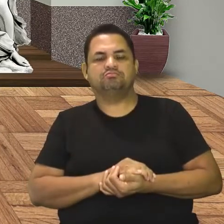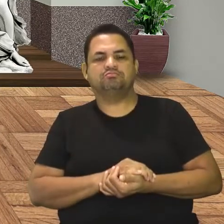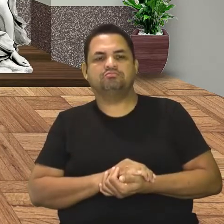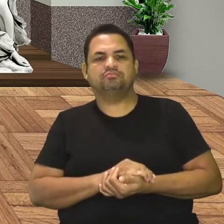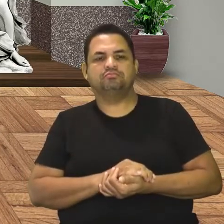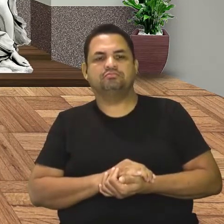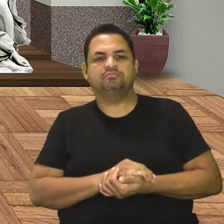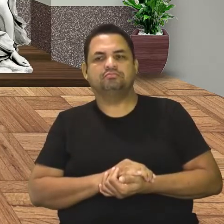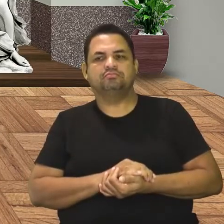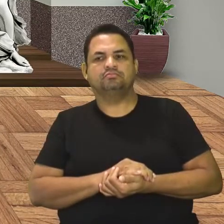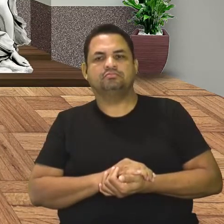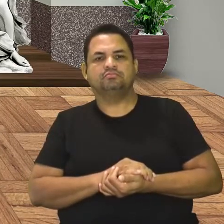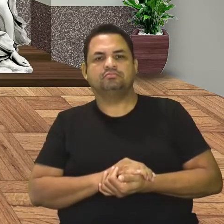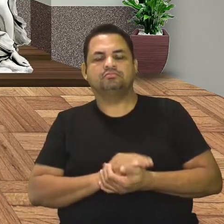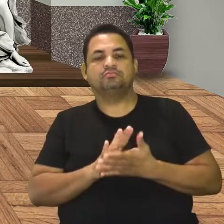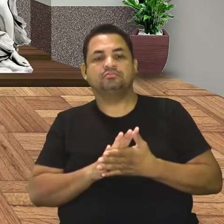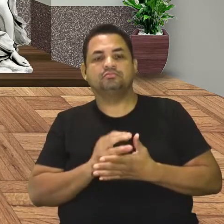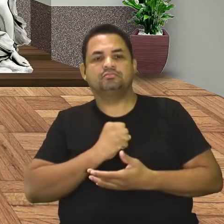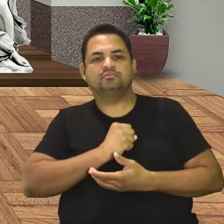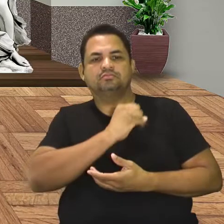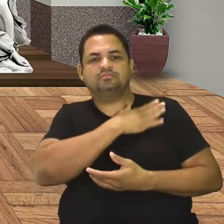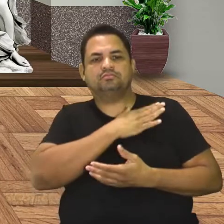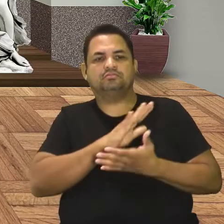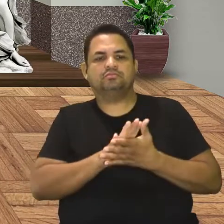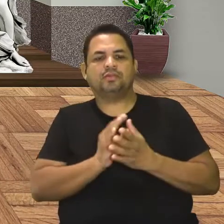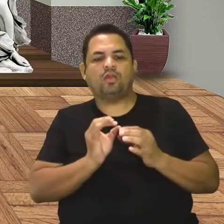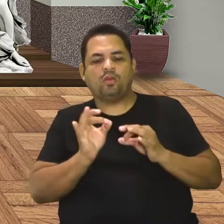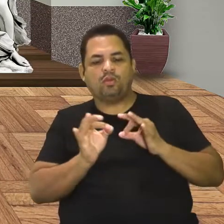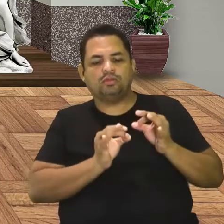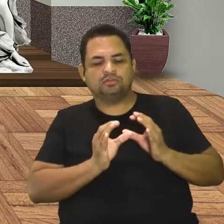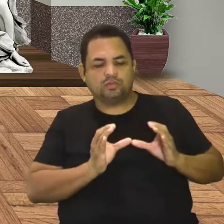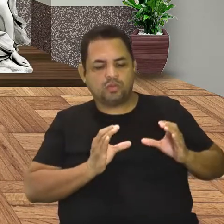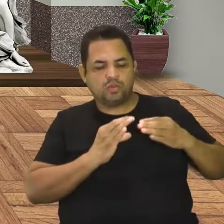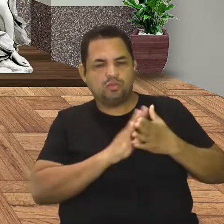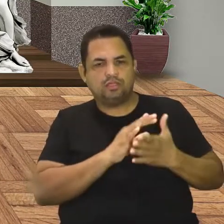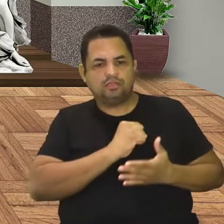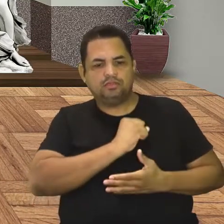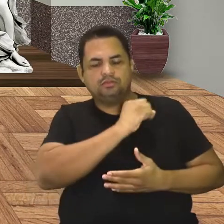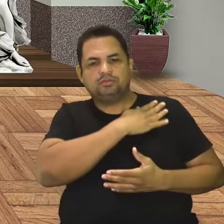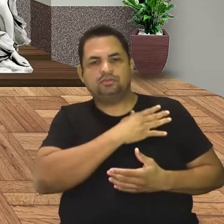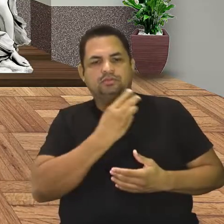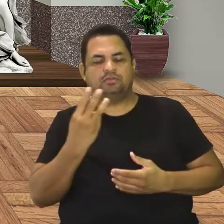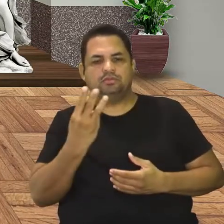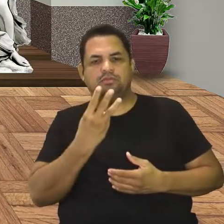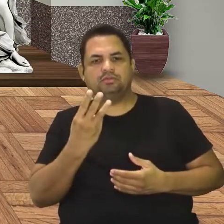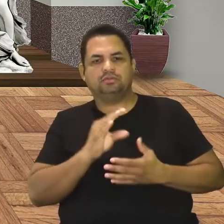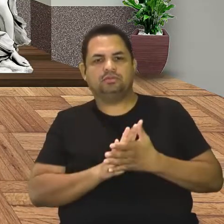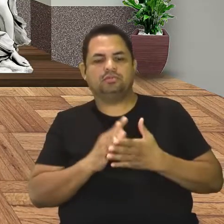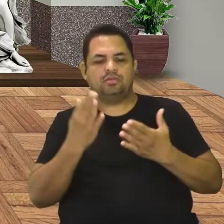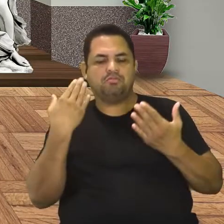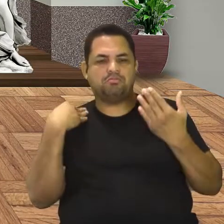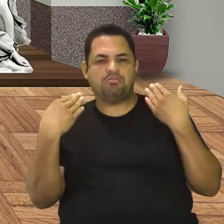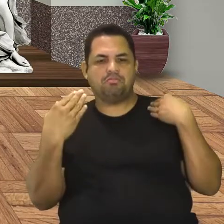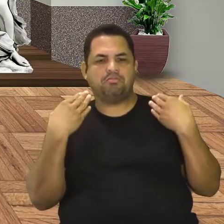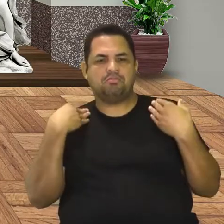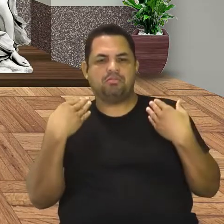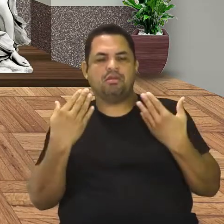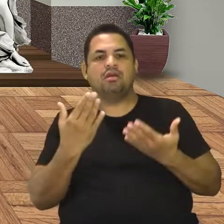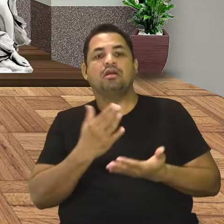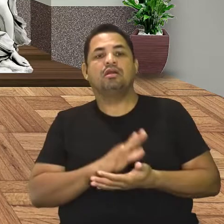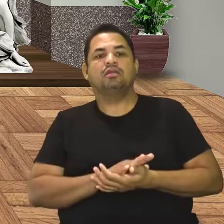Aleixo. Os militares resolveram criar uma junta militar com as 3 armas, Marinha, Exército